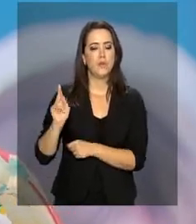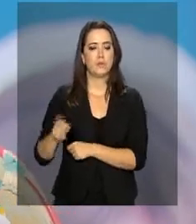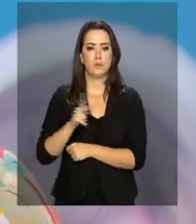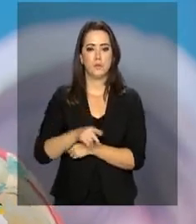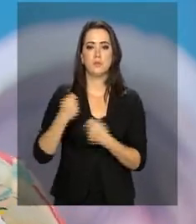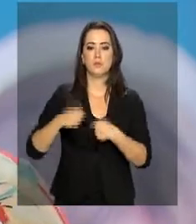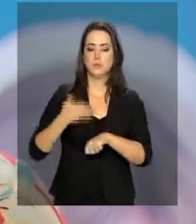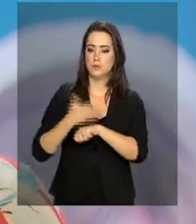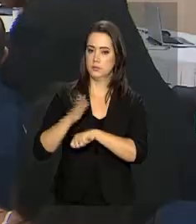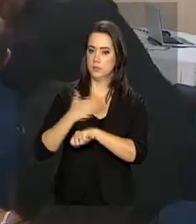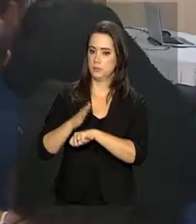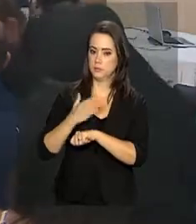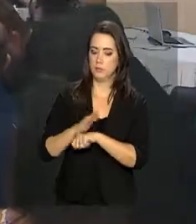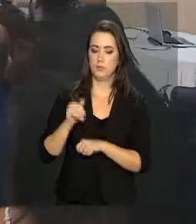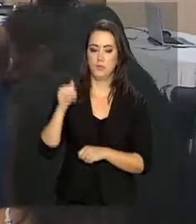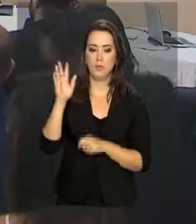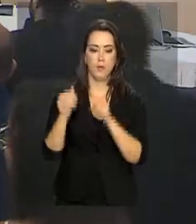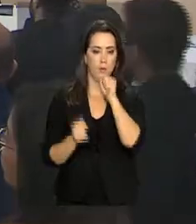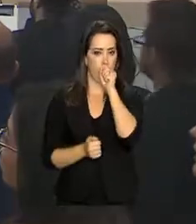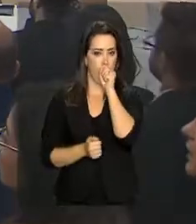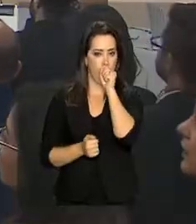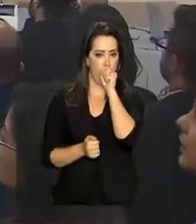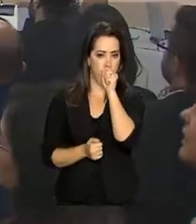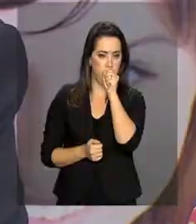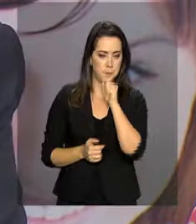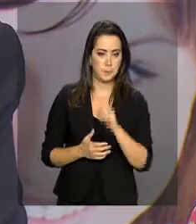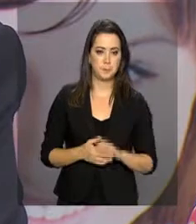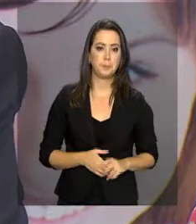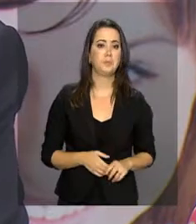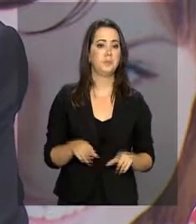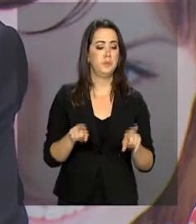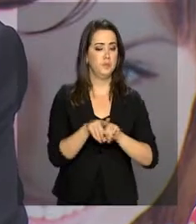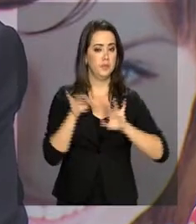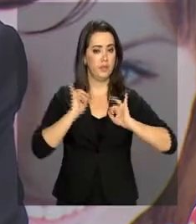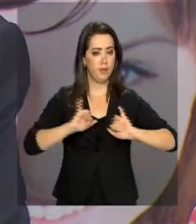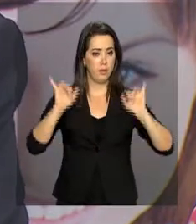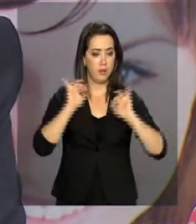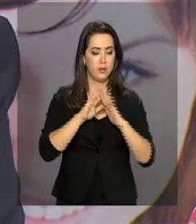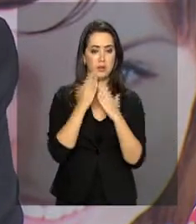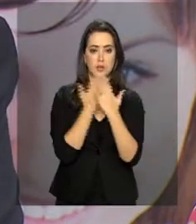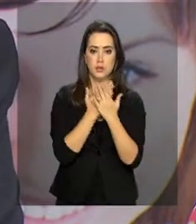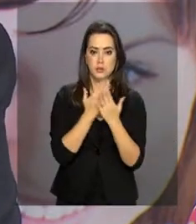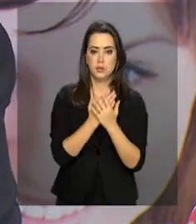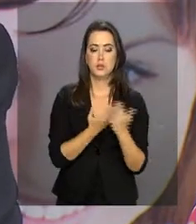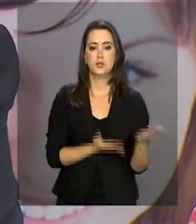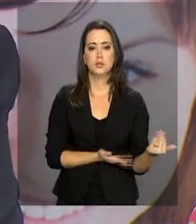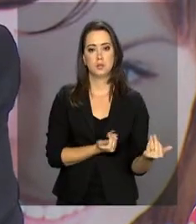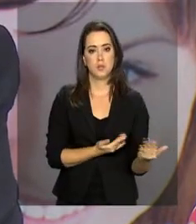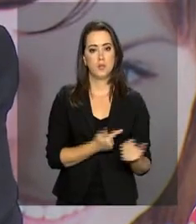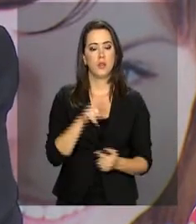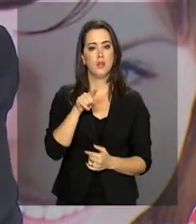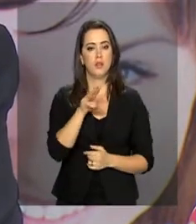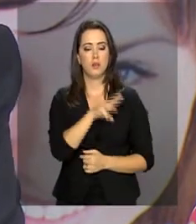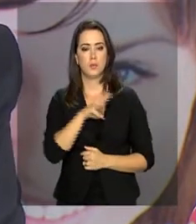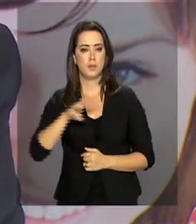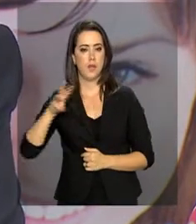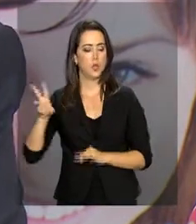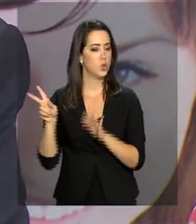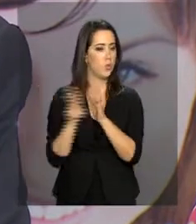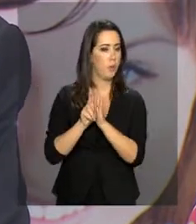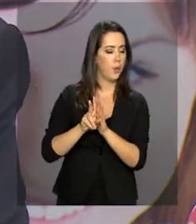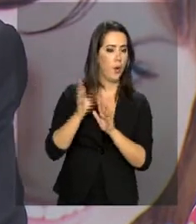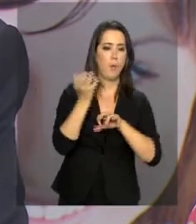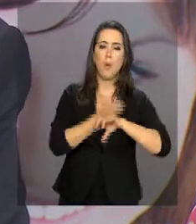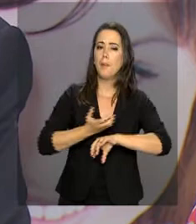precisam de maior ajuda no lançamento foi anunciado também que o programa escola do adolescente terá uma página na internet com conteúdo